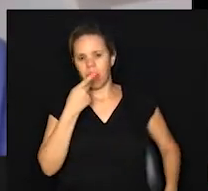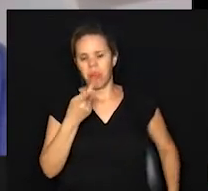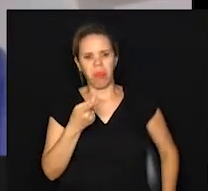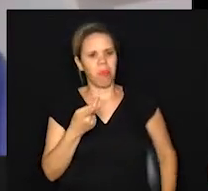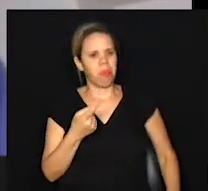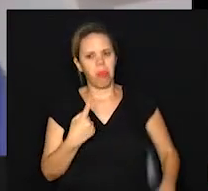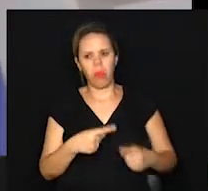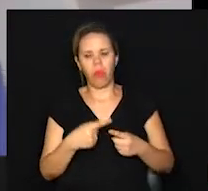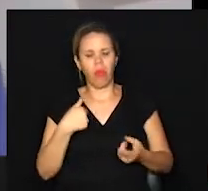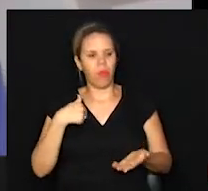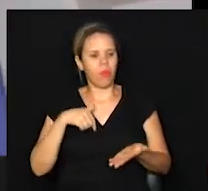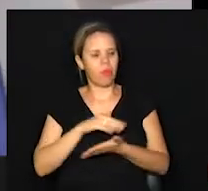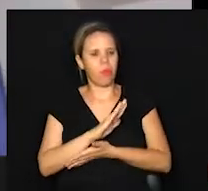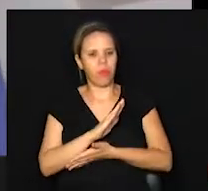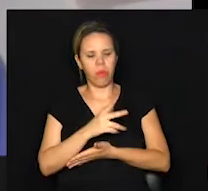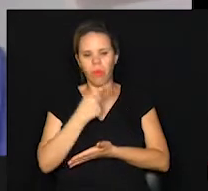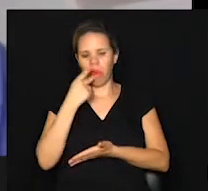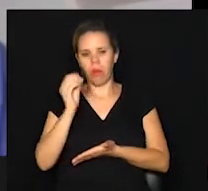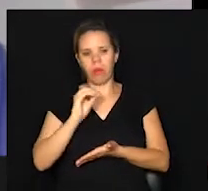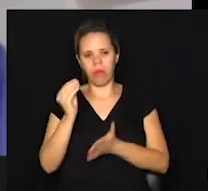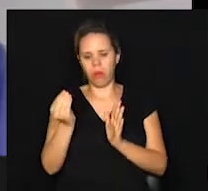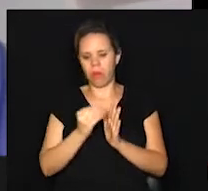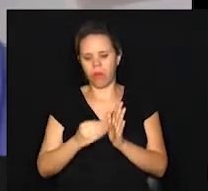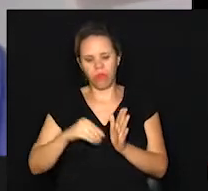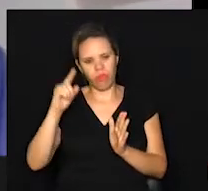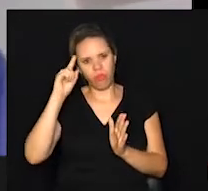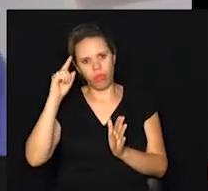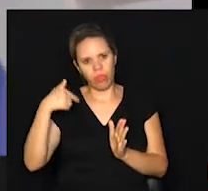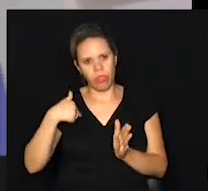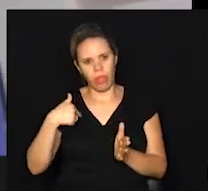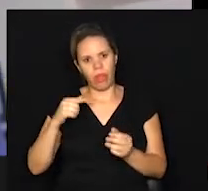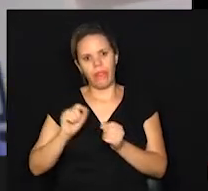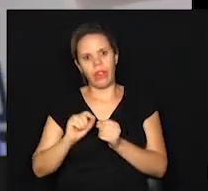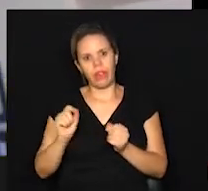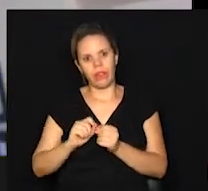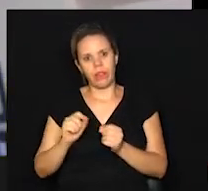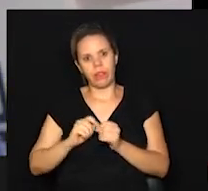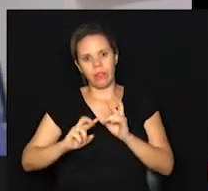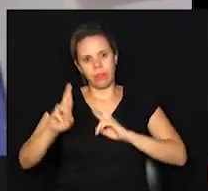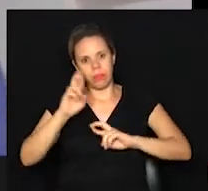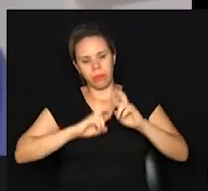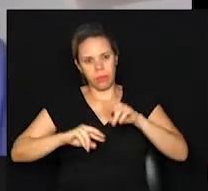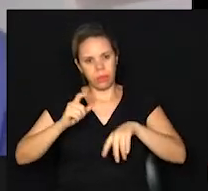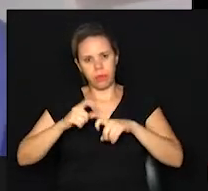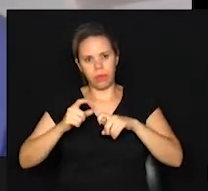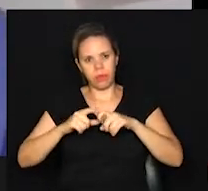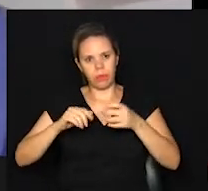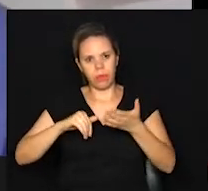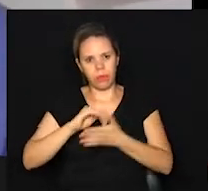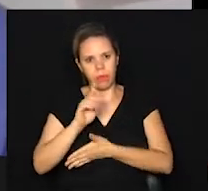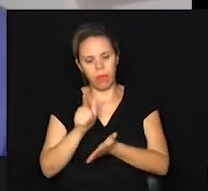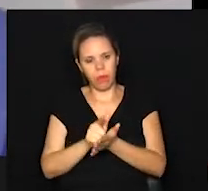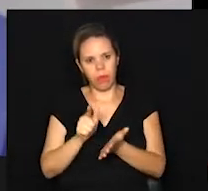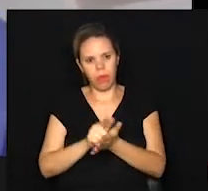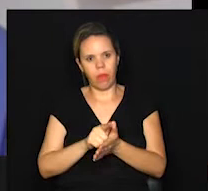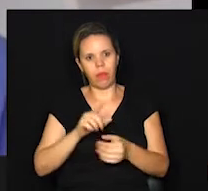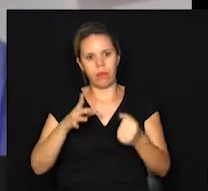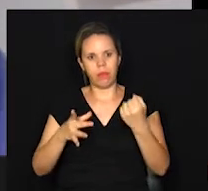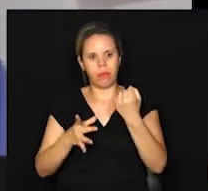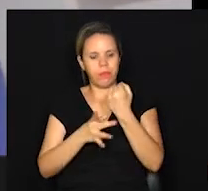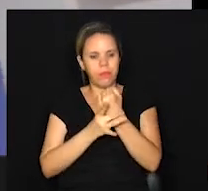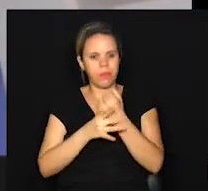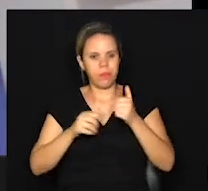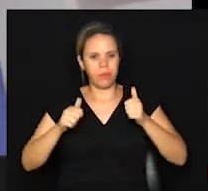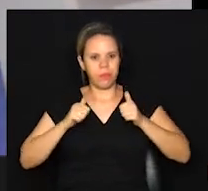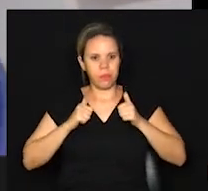da minha demissão, não dizia a data em que eu faria o exame médico demissional e pegaria as guias de seguro-desemprego e de FGTS,